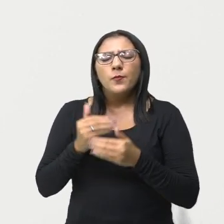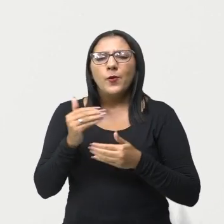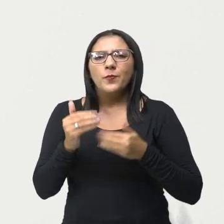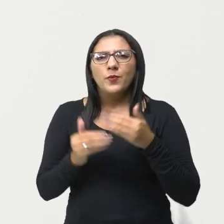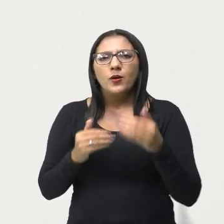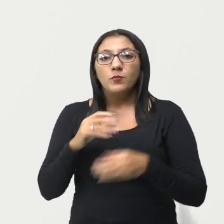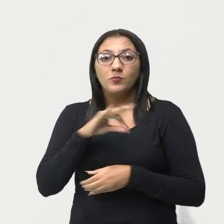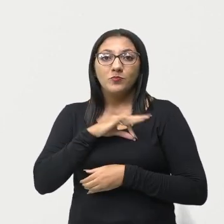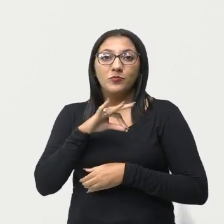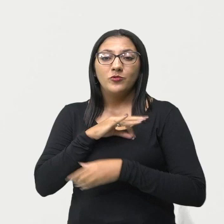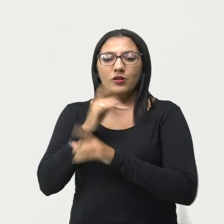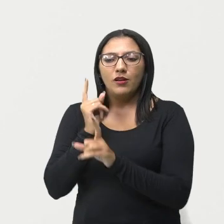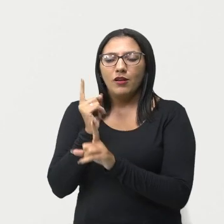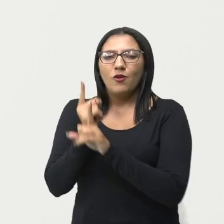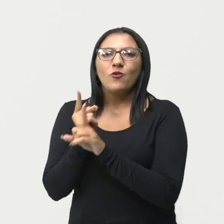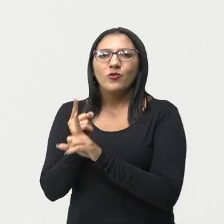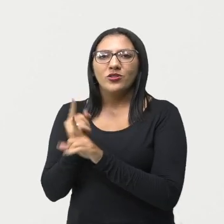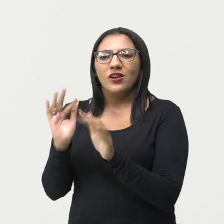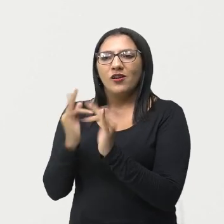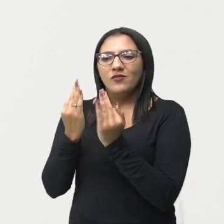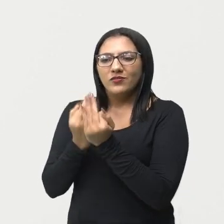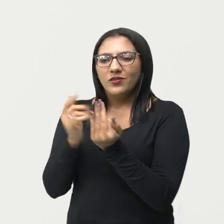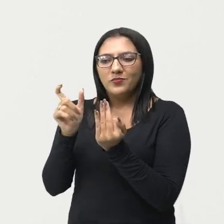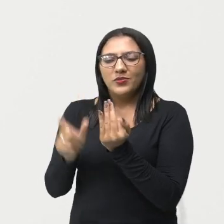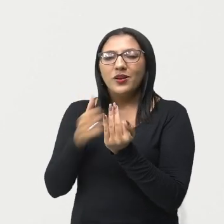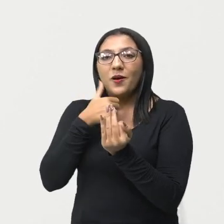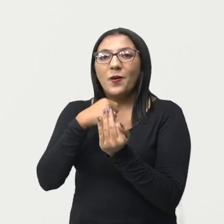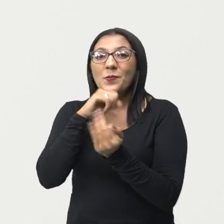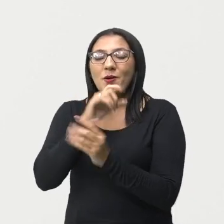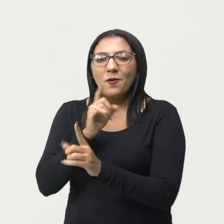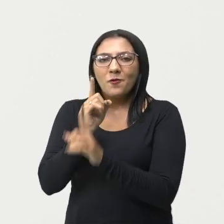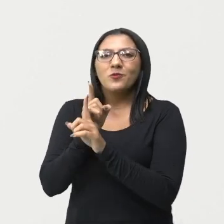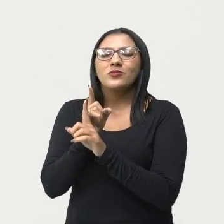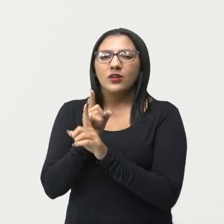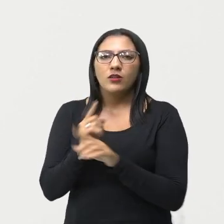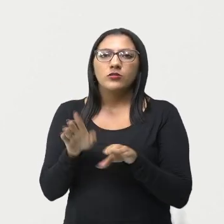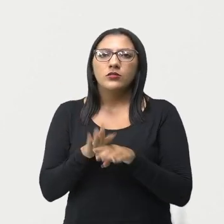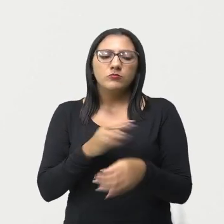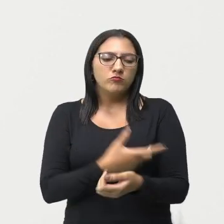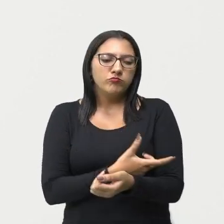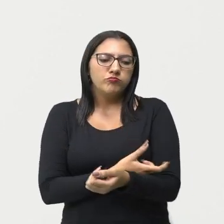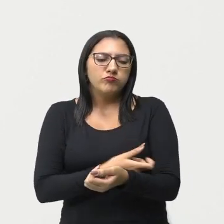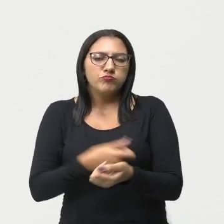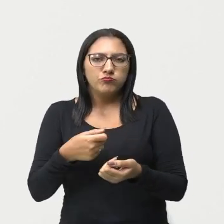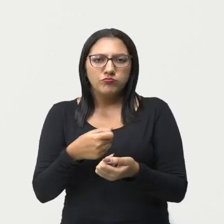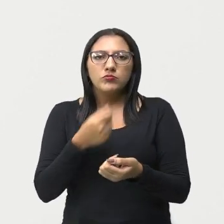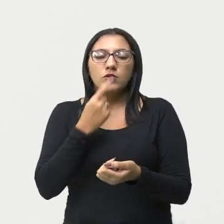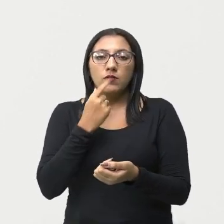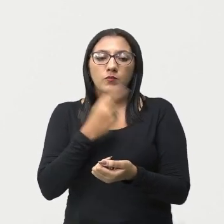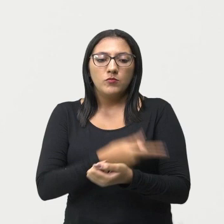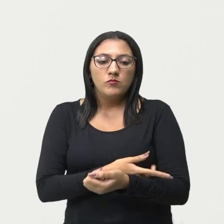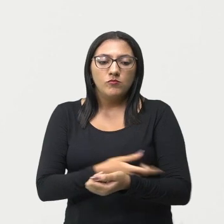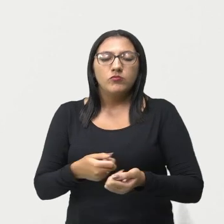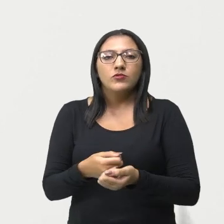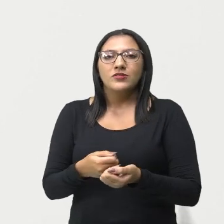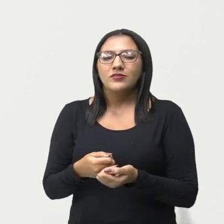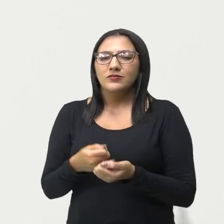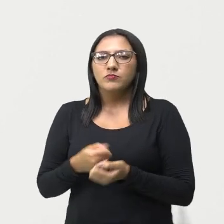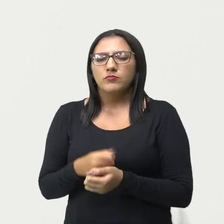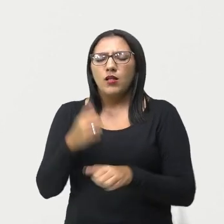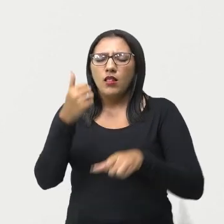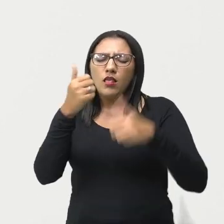Lee. As autoridades coletaram amostras de seu DNA para comparar e confirmaram